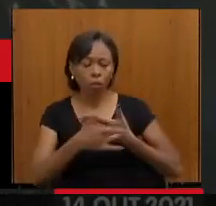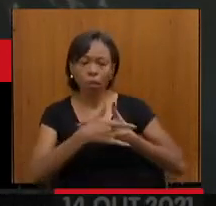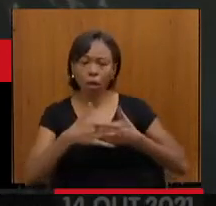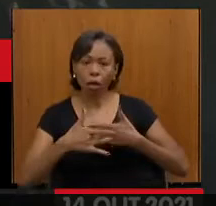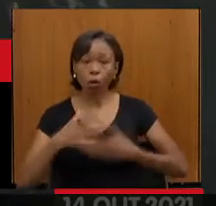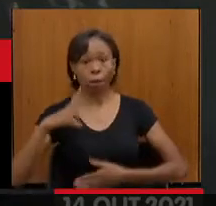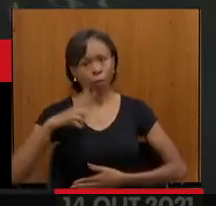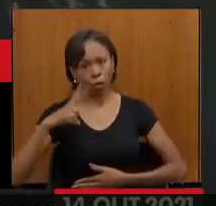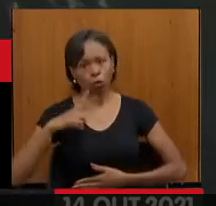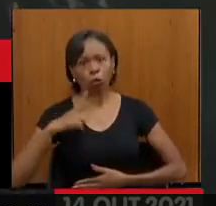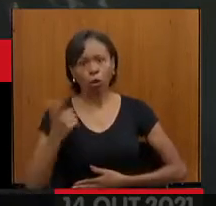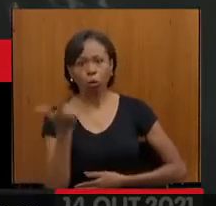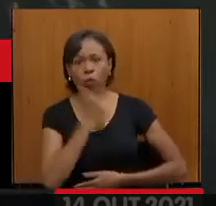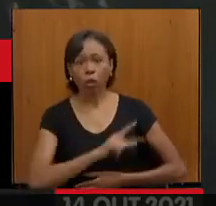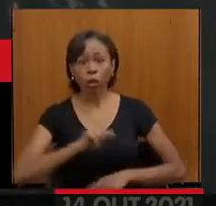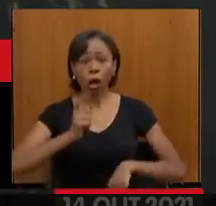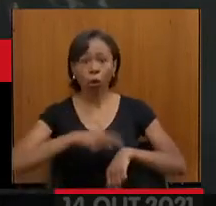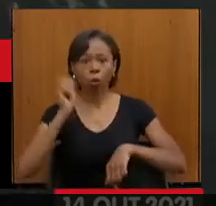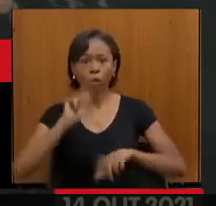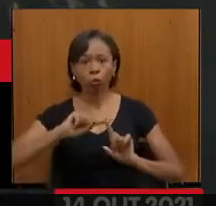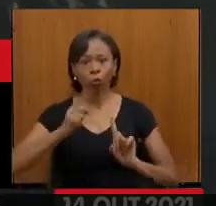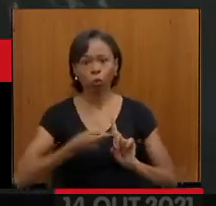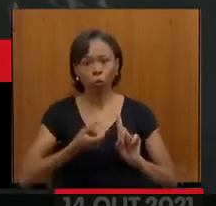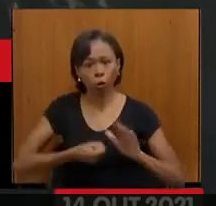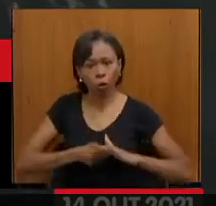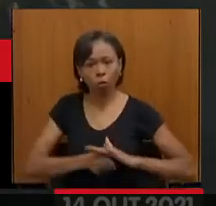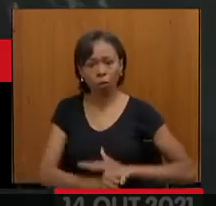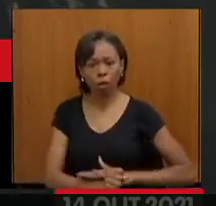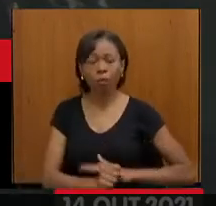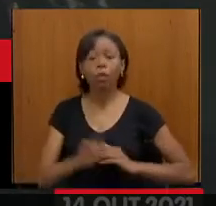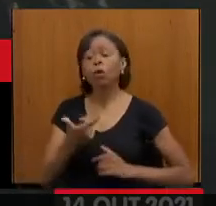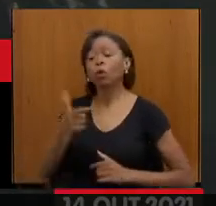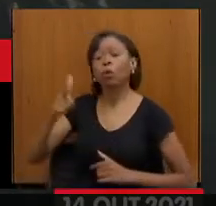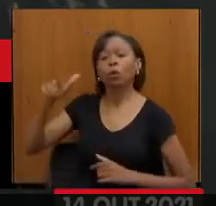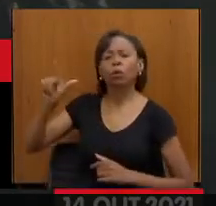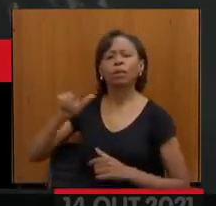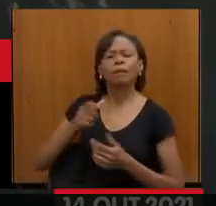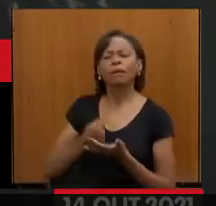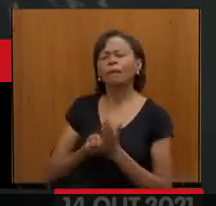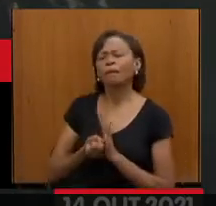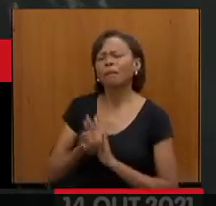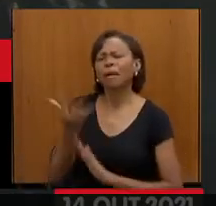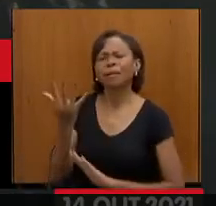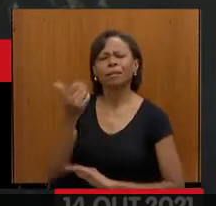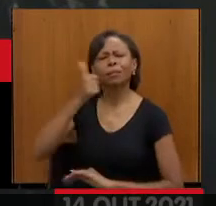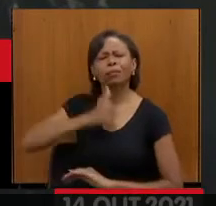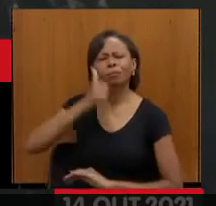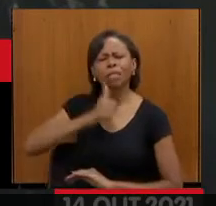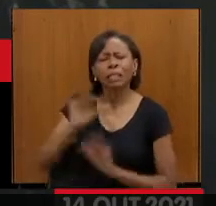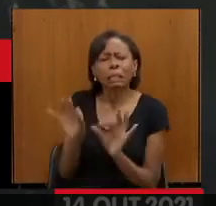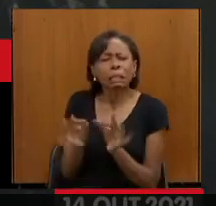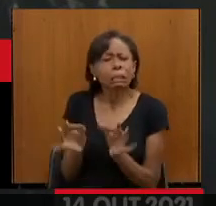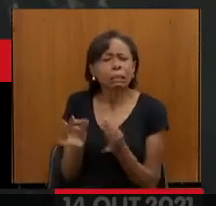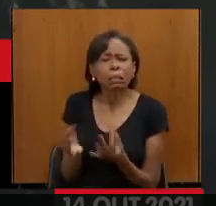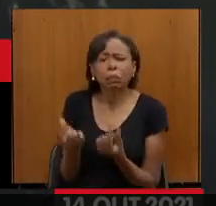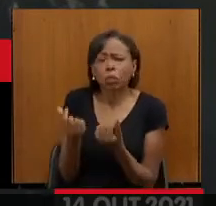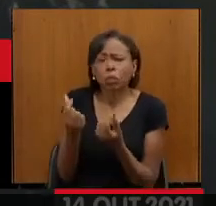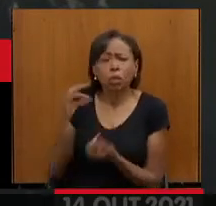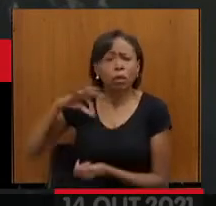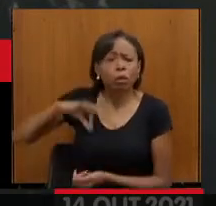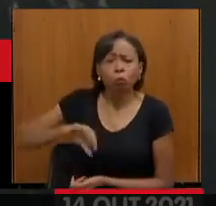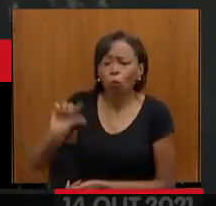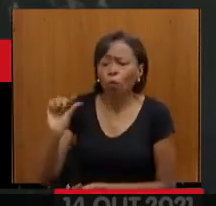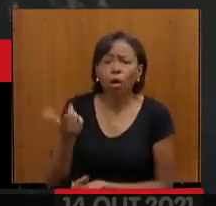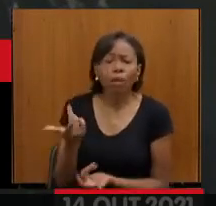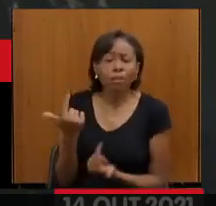privada no momento do parto, e tantas mulheres simples que não têm essa oportunidade no dia a dia